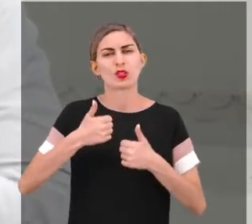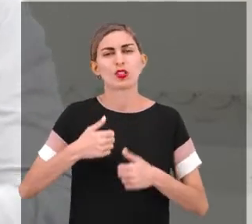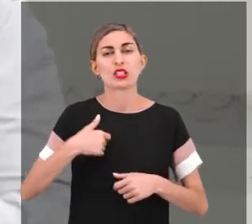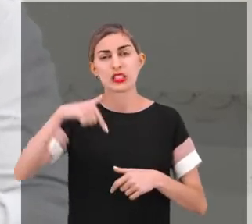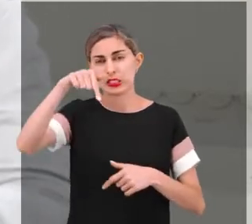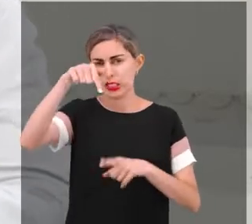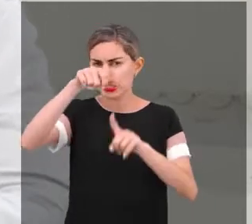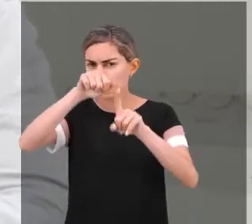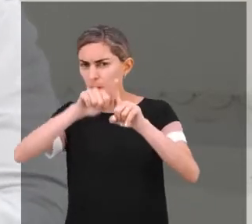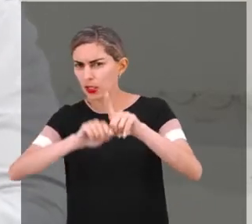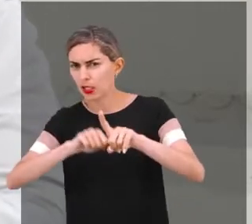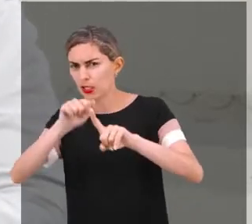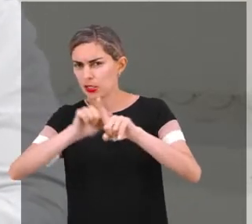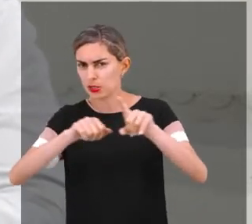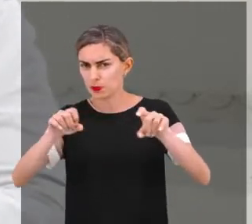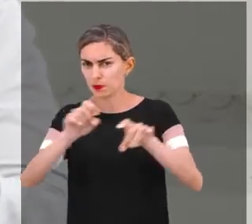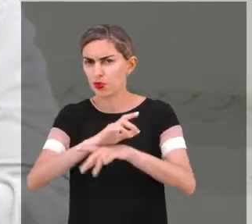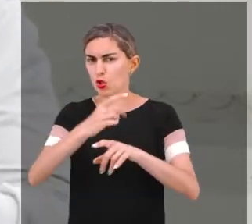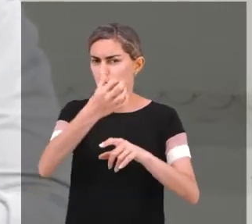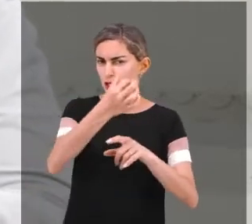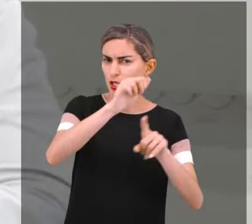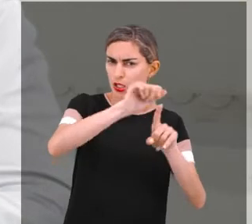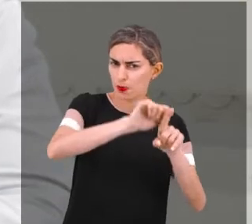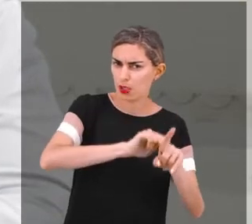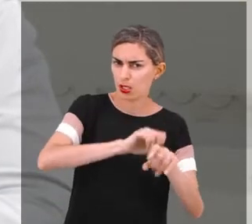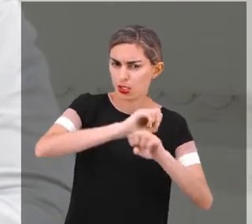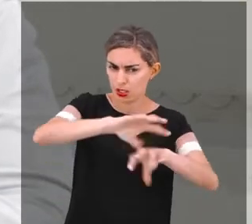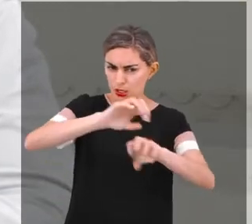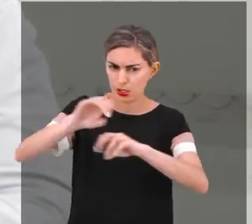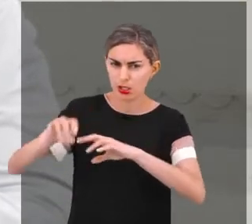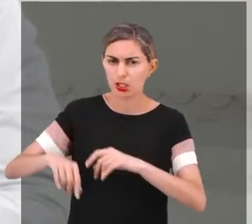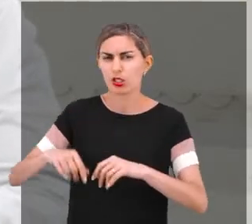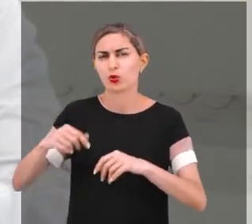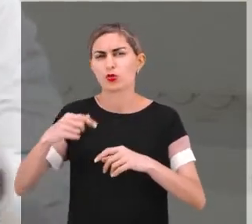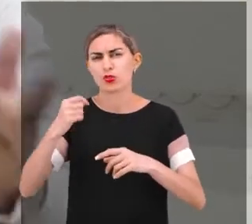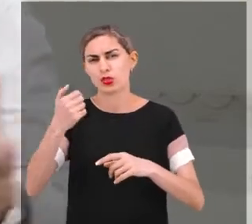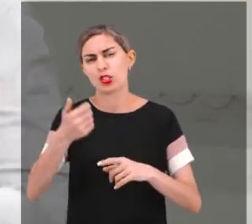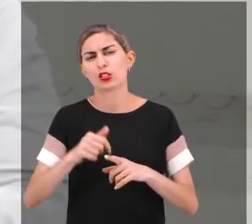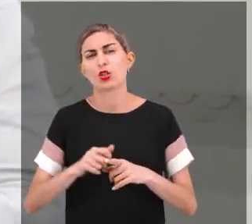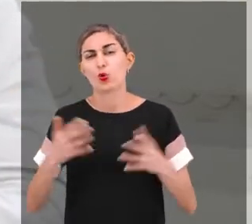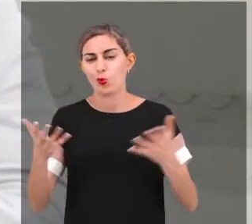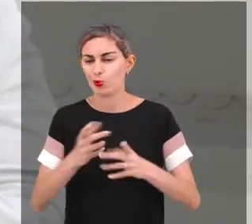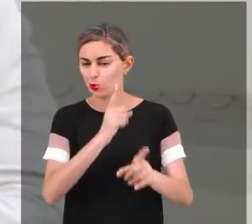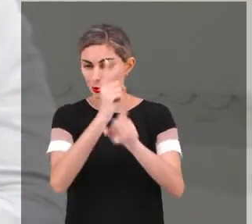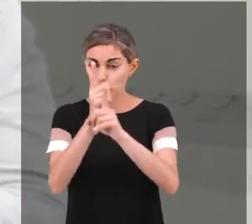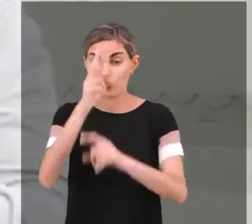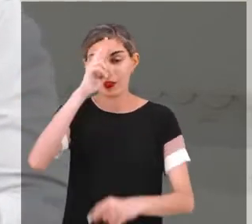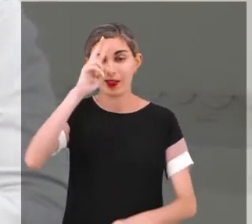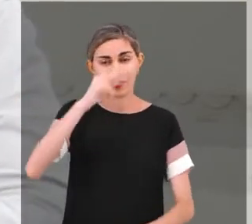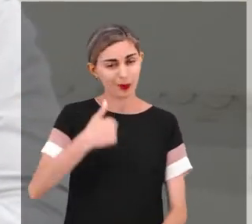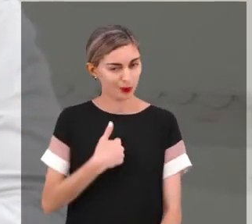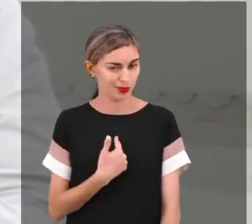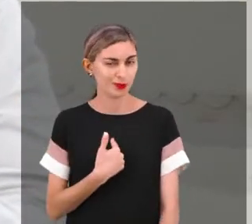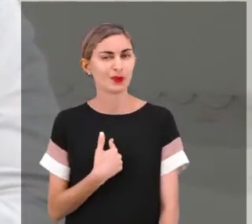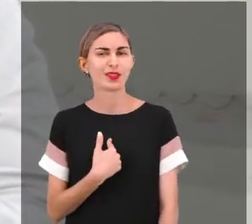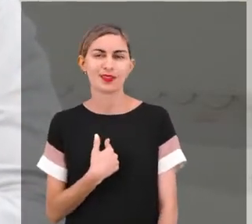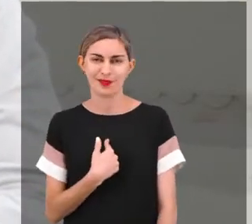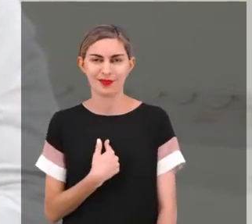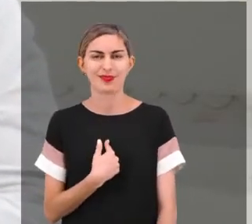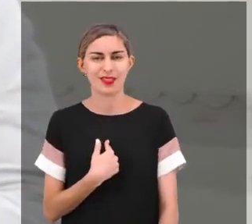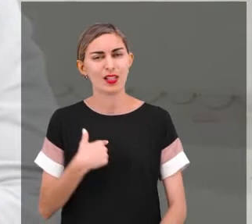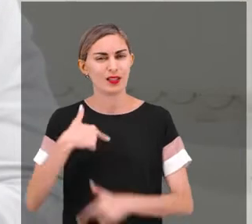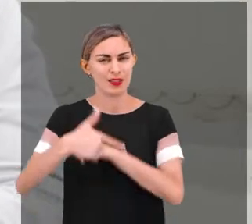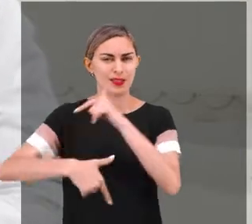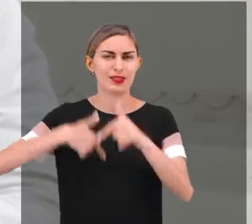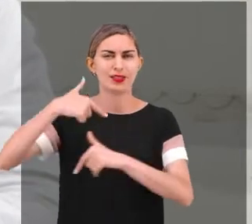com esses 7 meses que eu passei, 6 meses que eu passei dando aula, hoje eu os encontro e eles lembram de mim, não é?